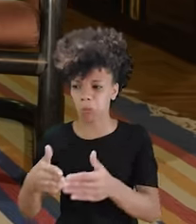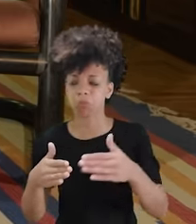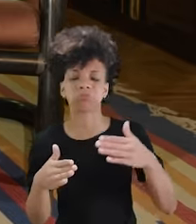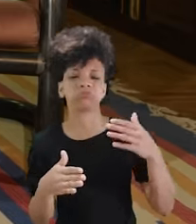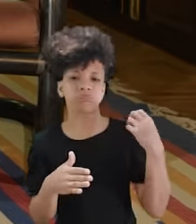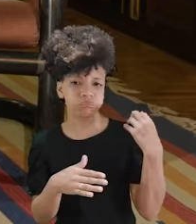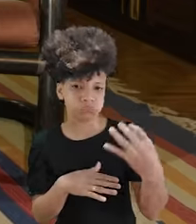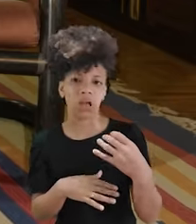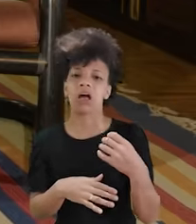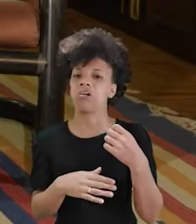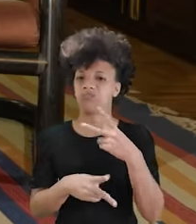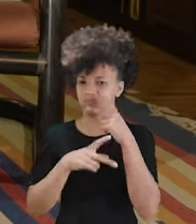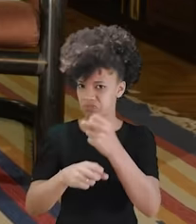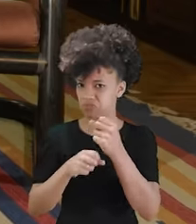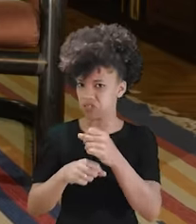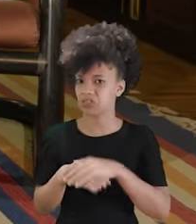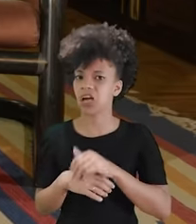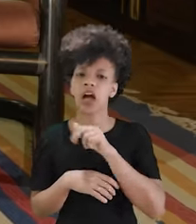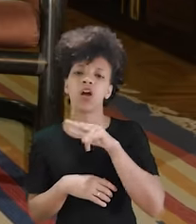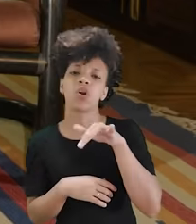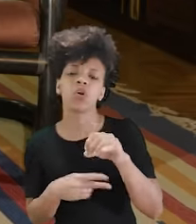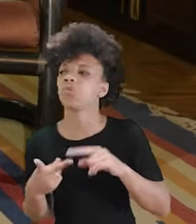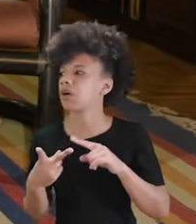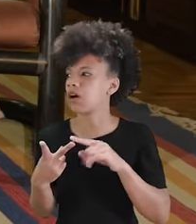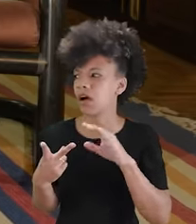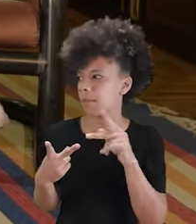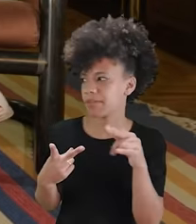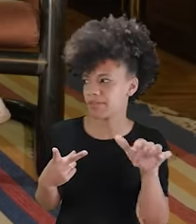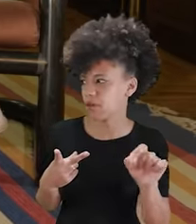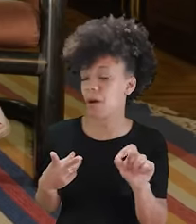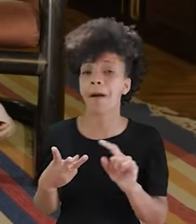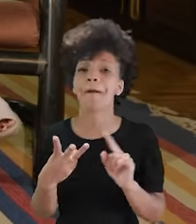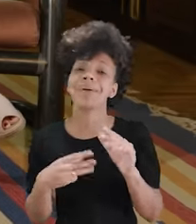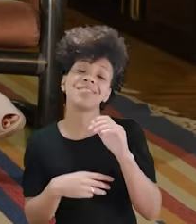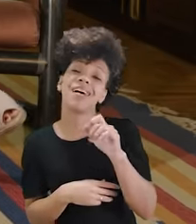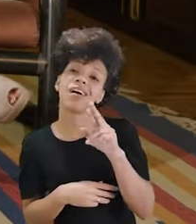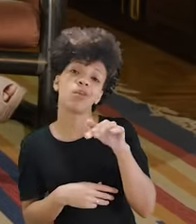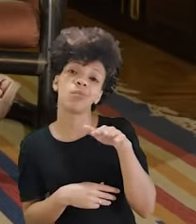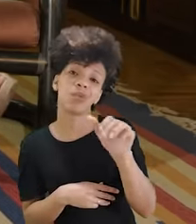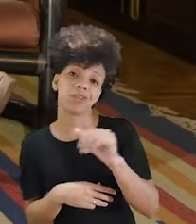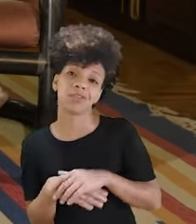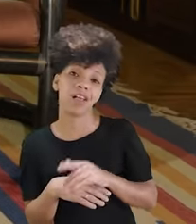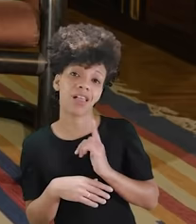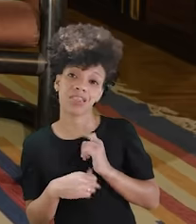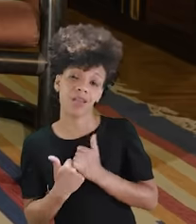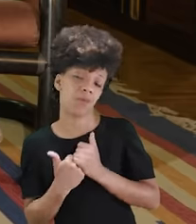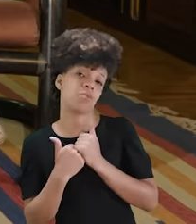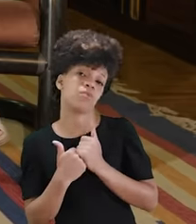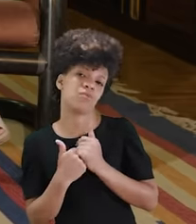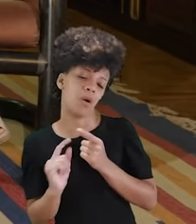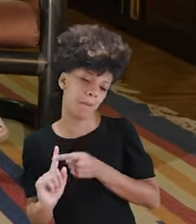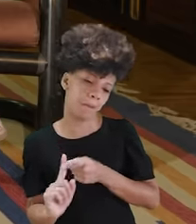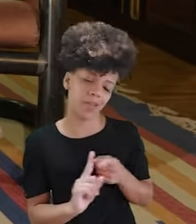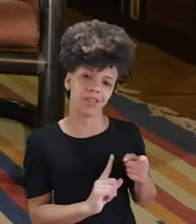geralmente é mas o cara que na família ela fez um poema mais curto né Ela é uma aeromoça de seis meses então eu mostrar